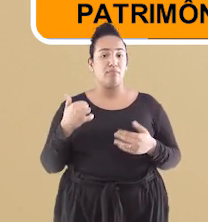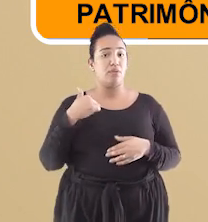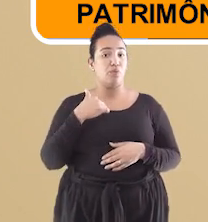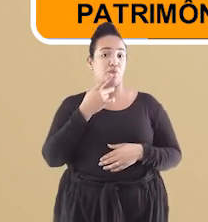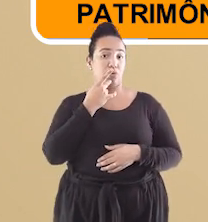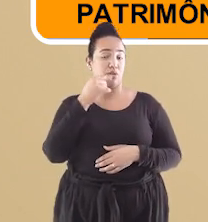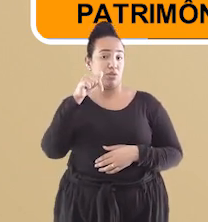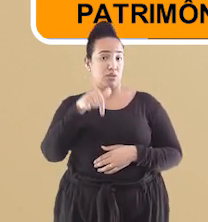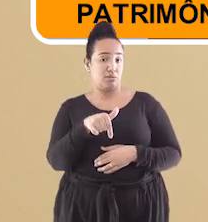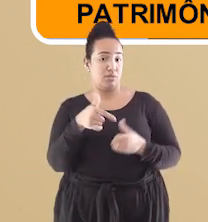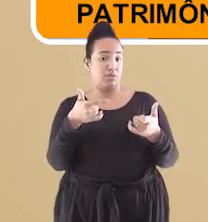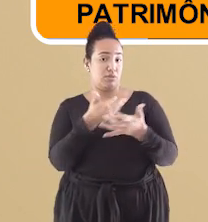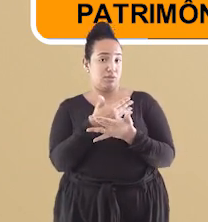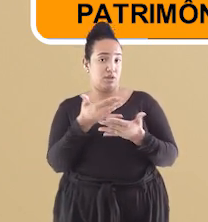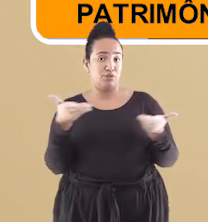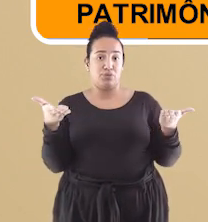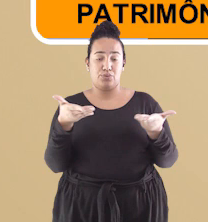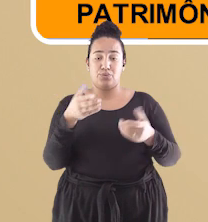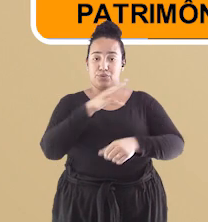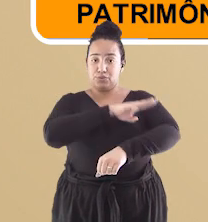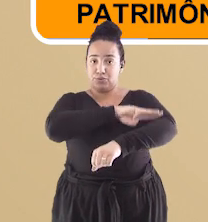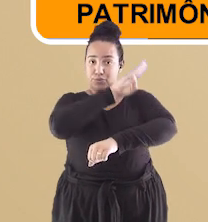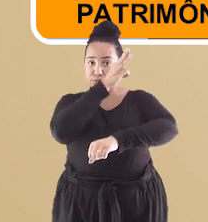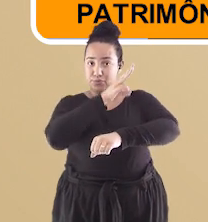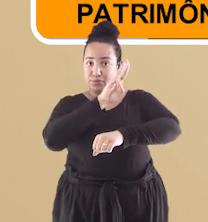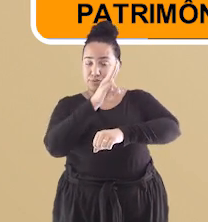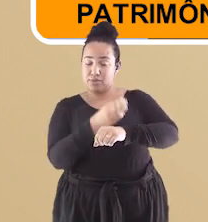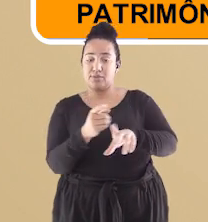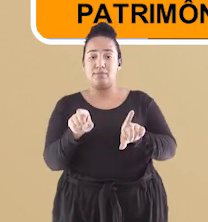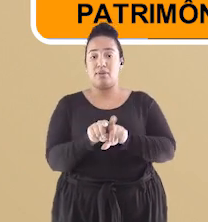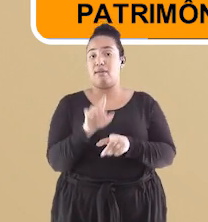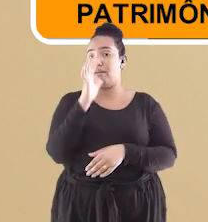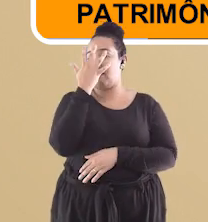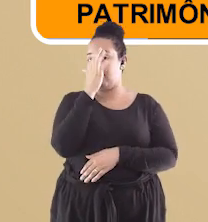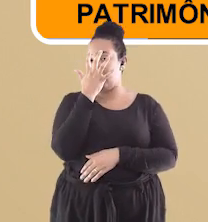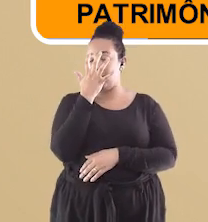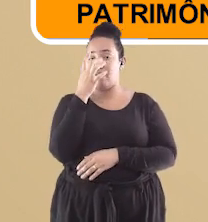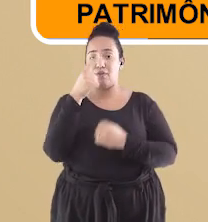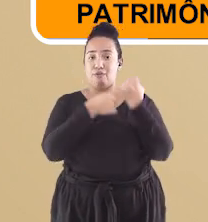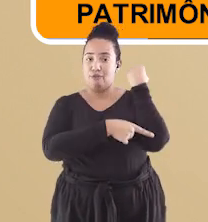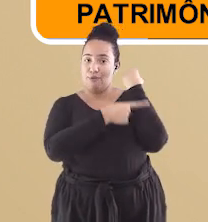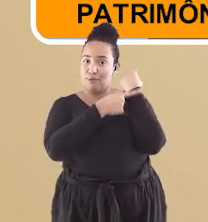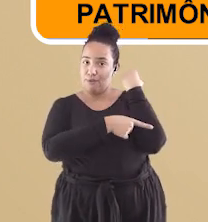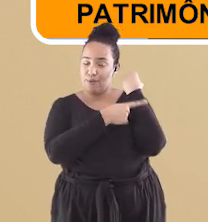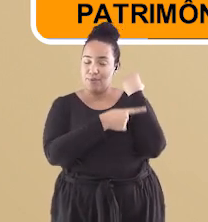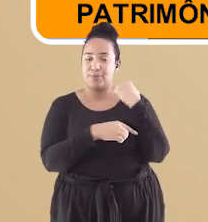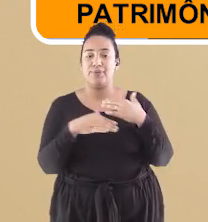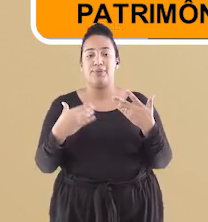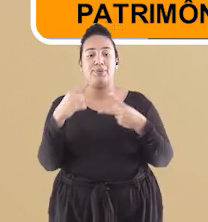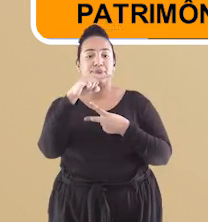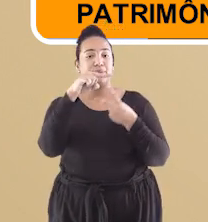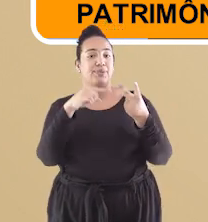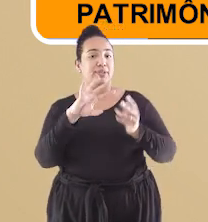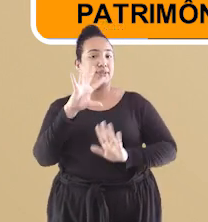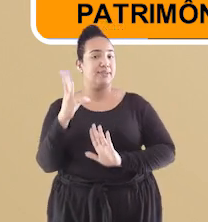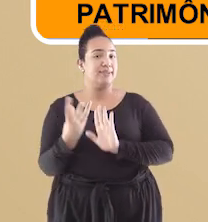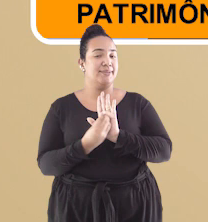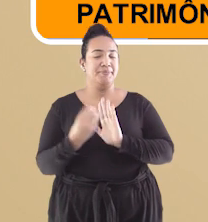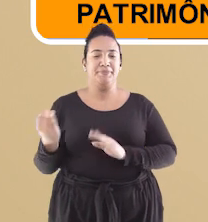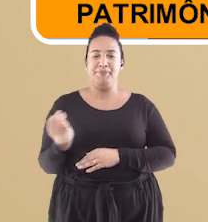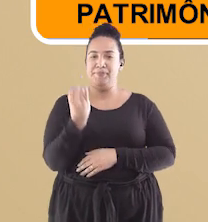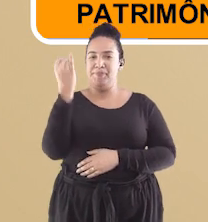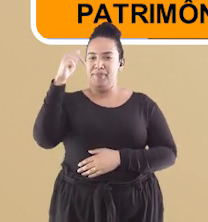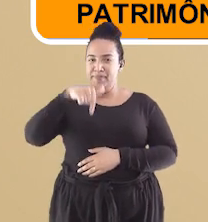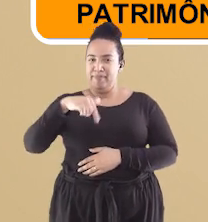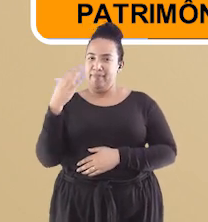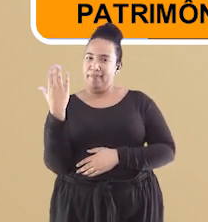nosso município hoje, o Monte Mochoara e o Carnaval de Congo de Roda d'Água. Esses dois são símbolos muito importantes